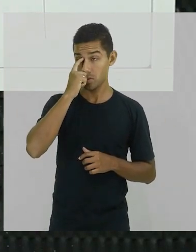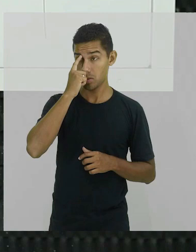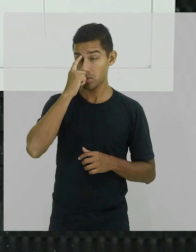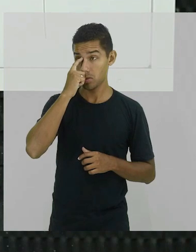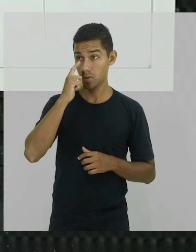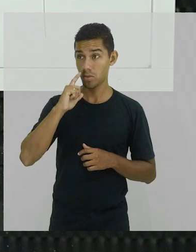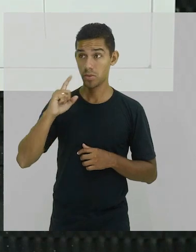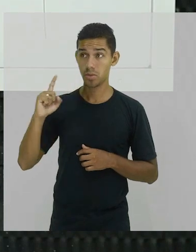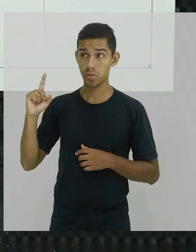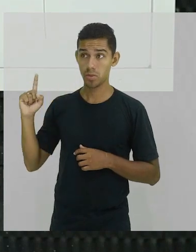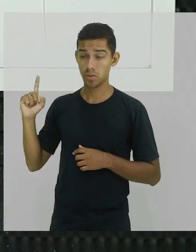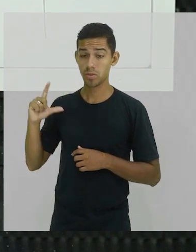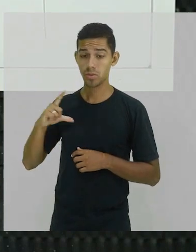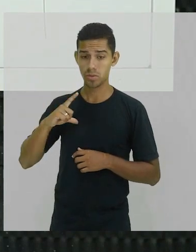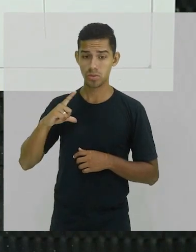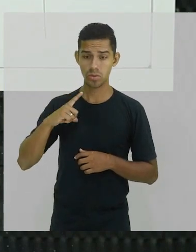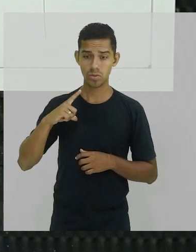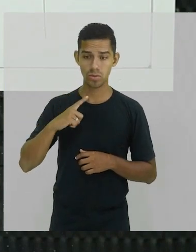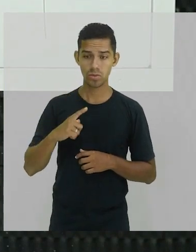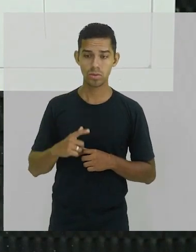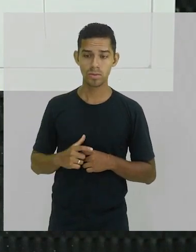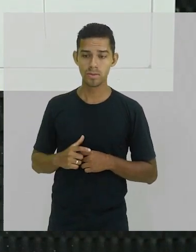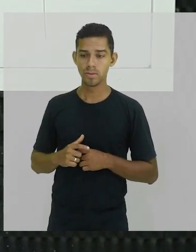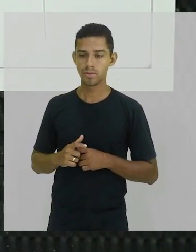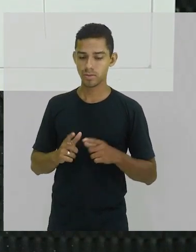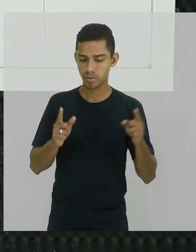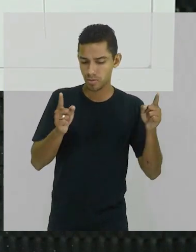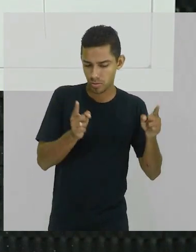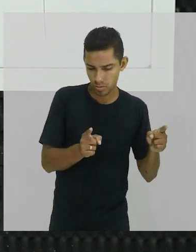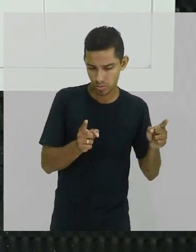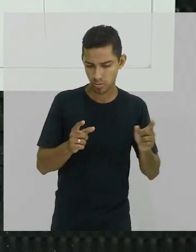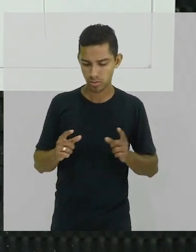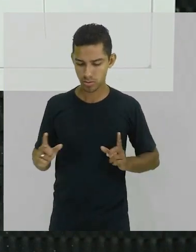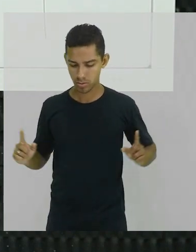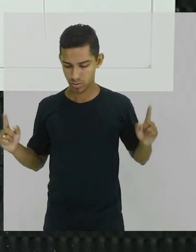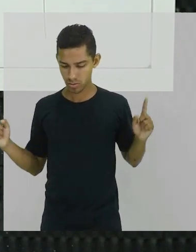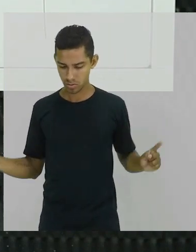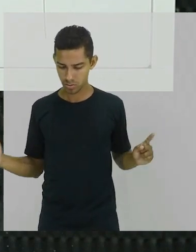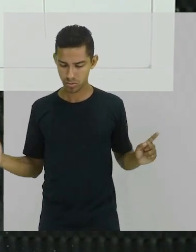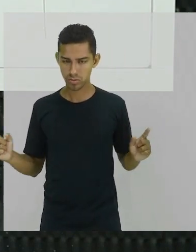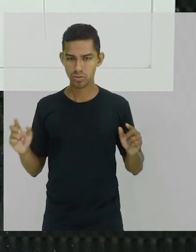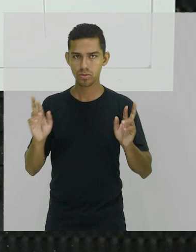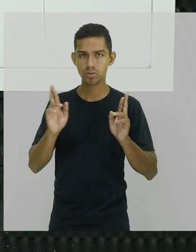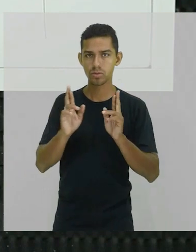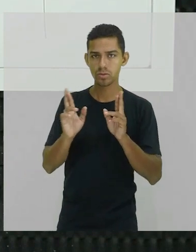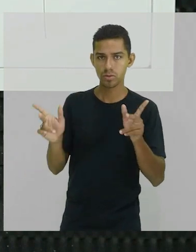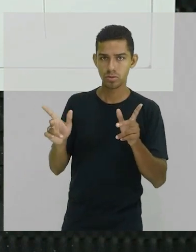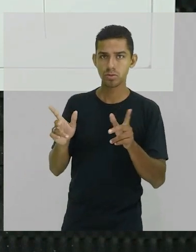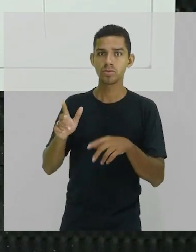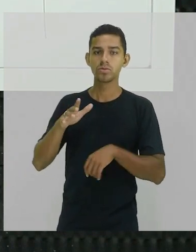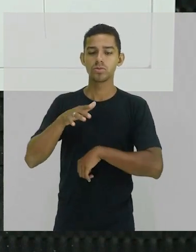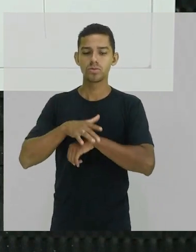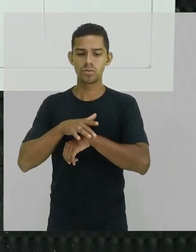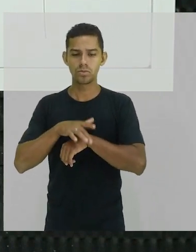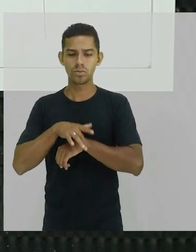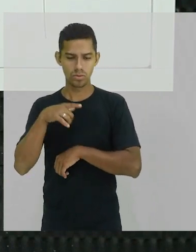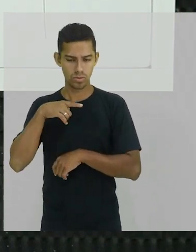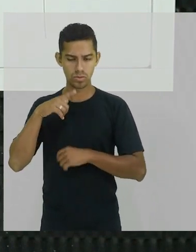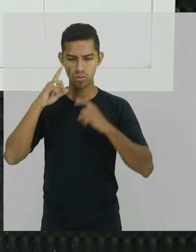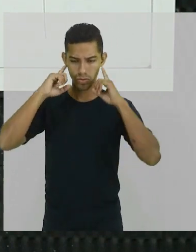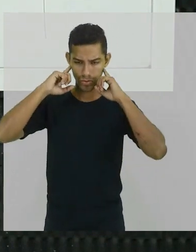Esses tubozinhos aí, tamanhos diferentes, esses tubos são ocos, certo? E nós vamos ter esse som